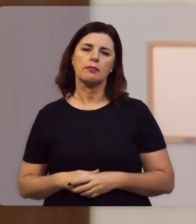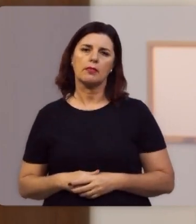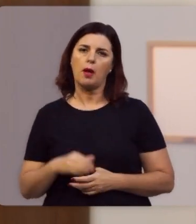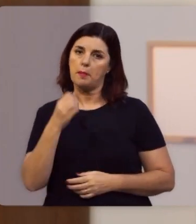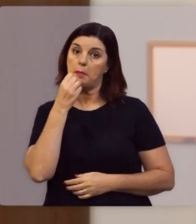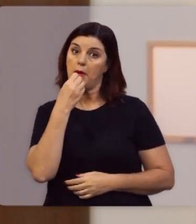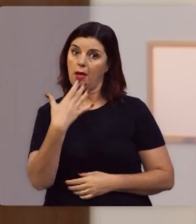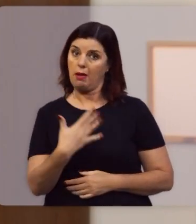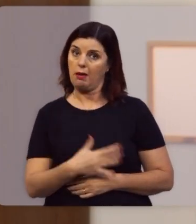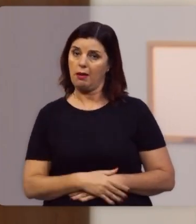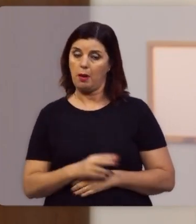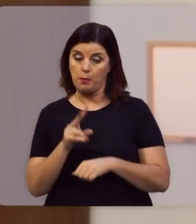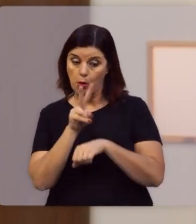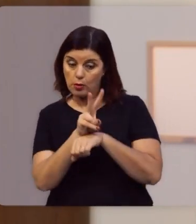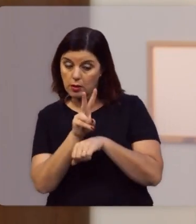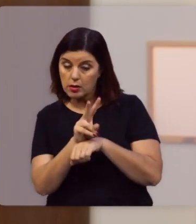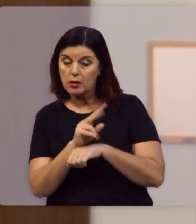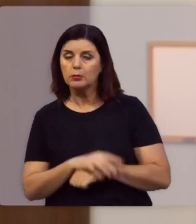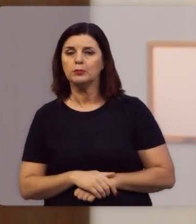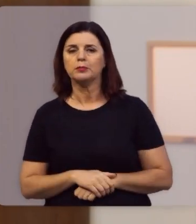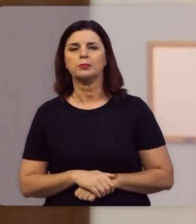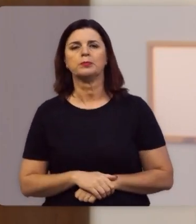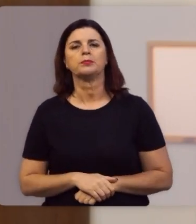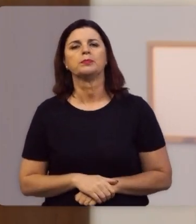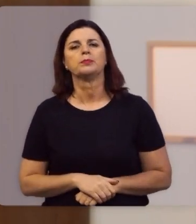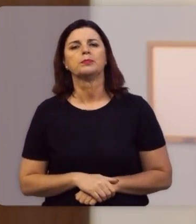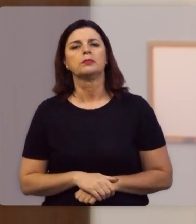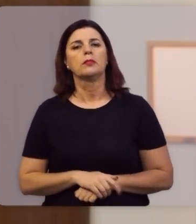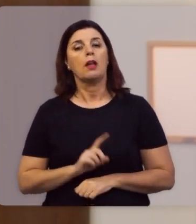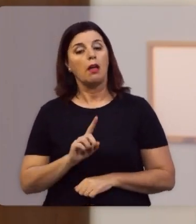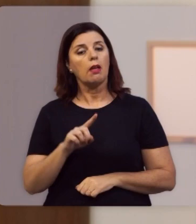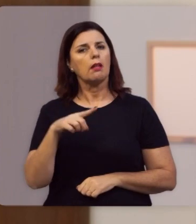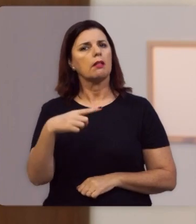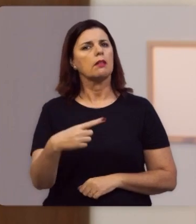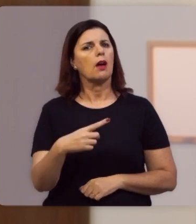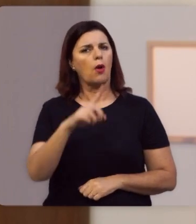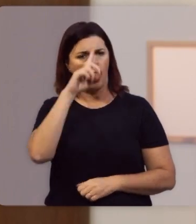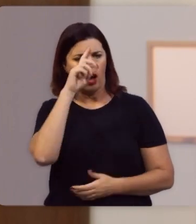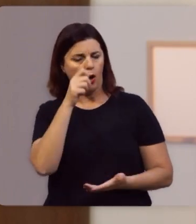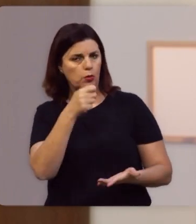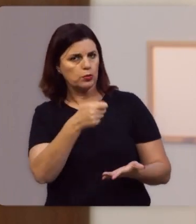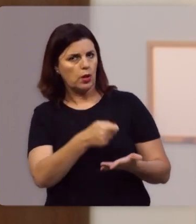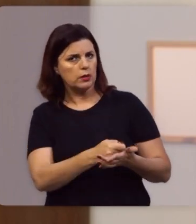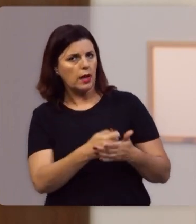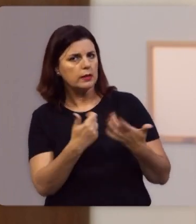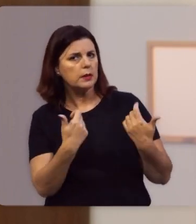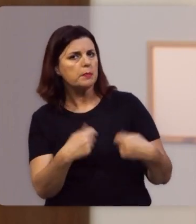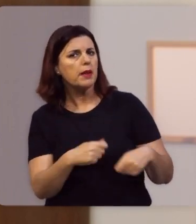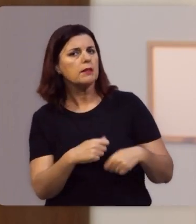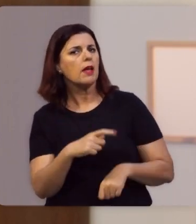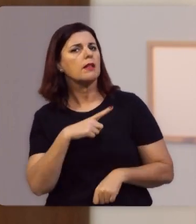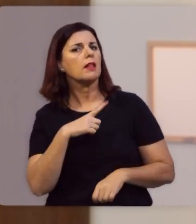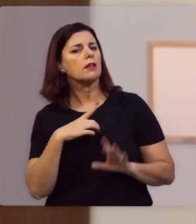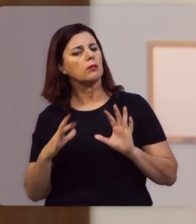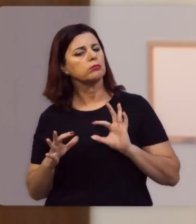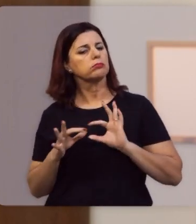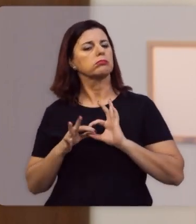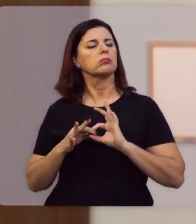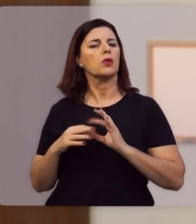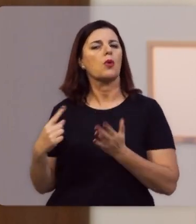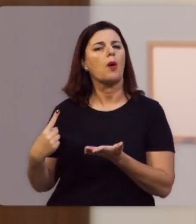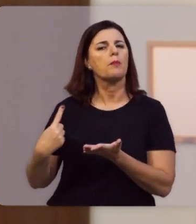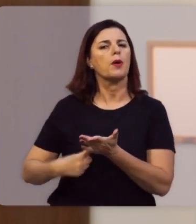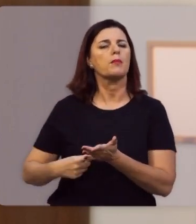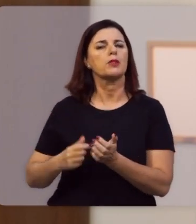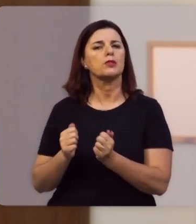é o bem É a proteção é o cuidado então a autoridade ela precisa estar aliançada e